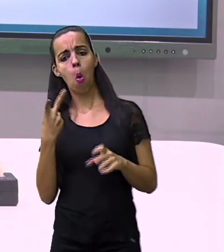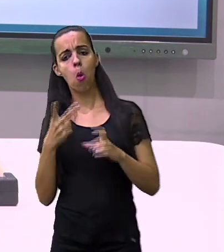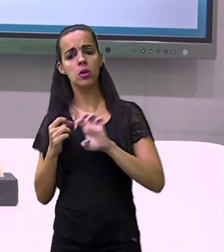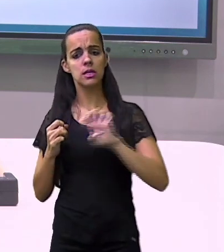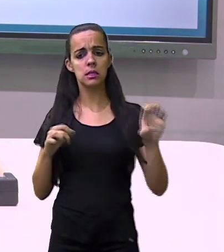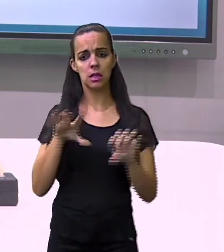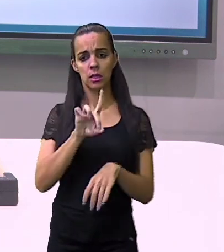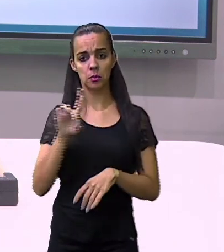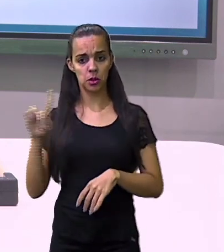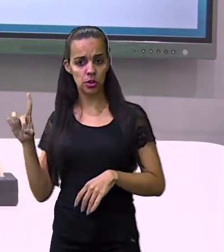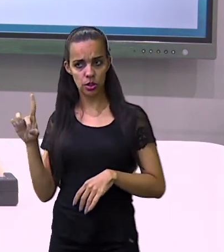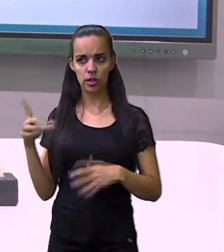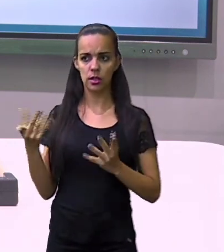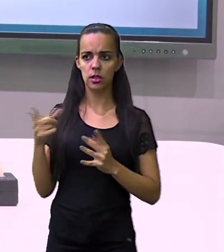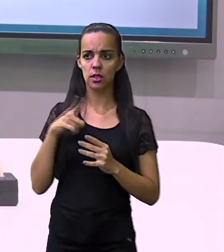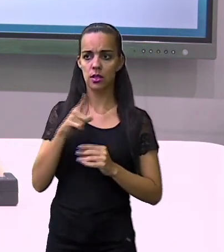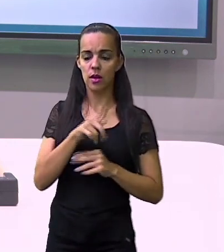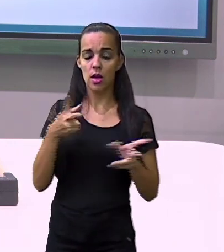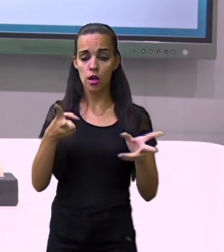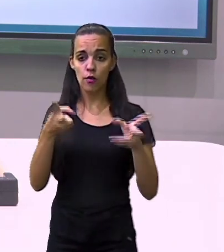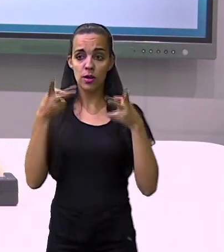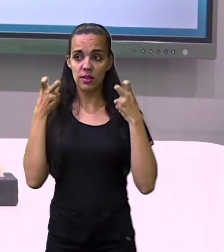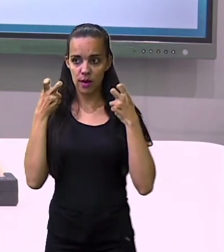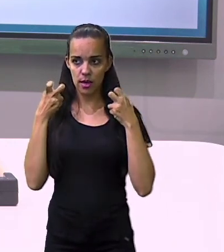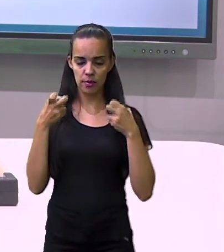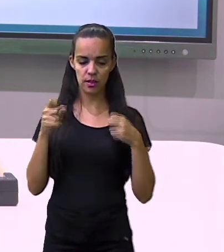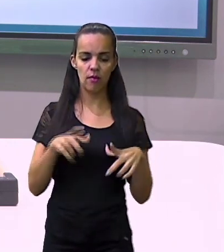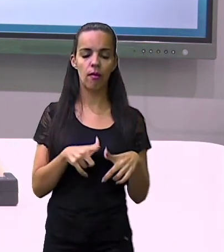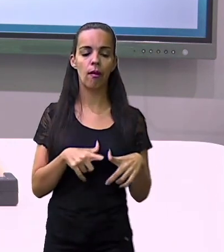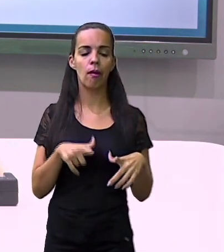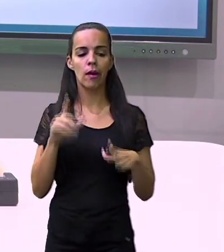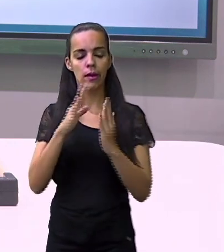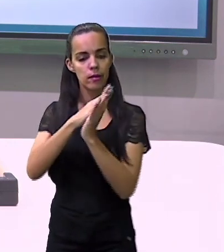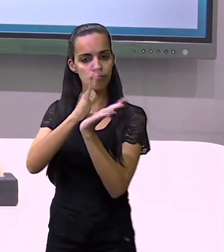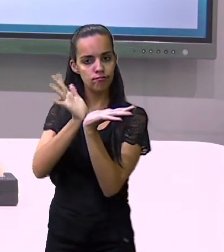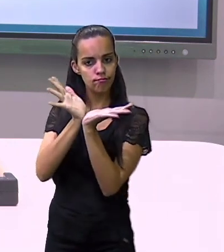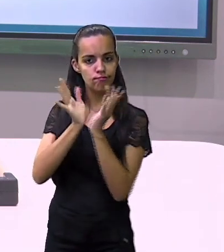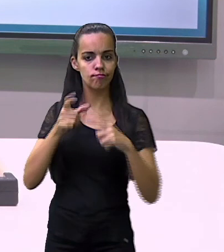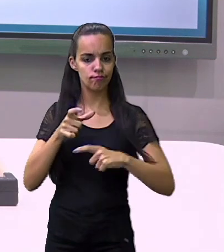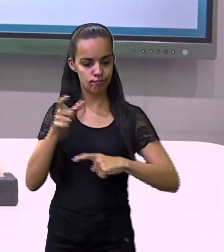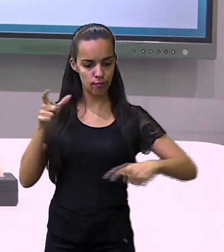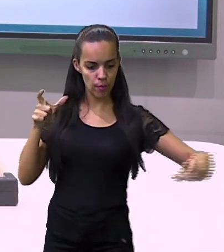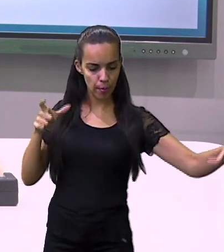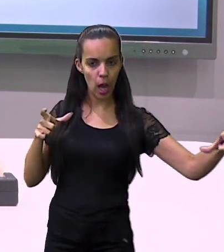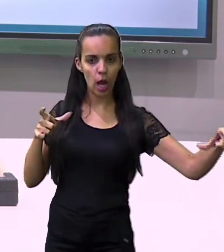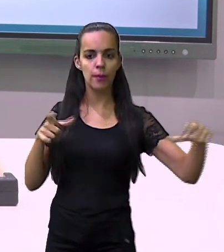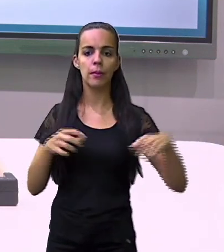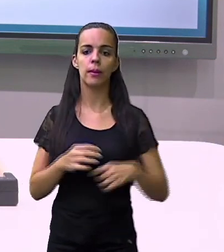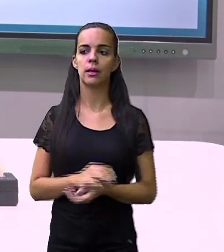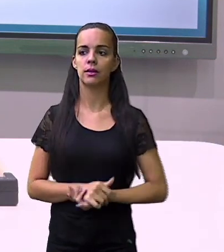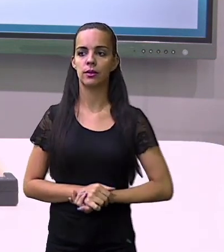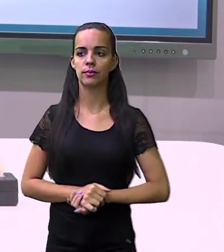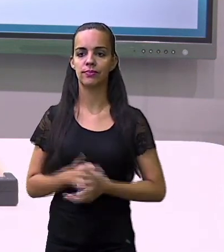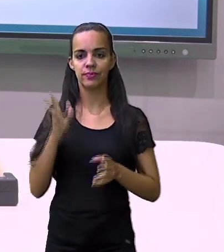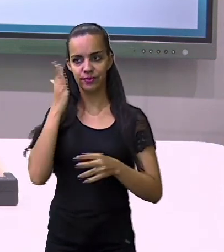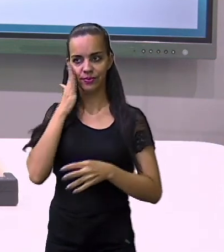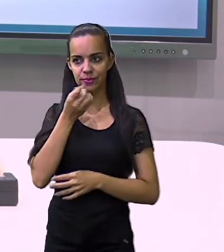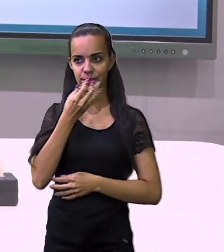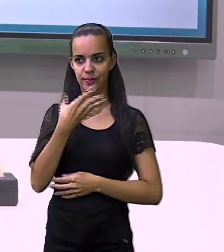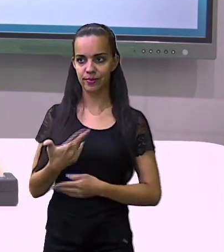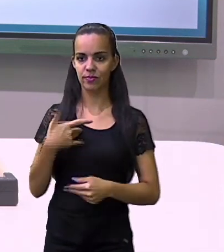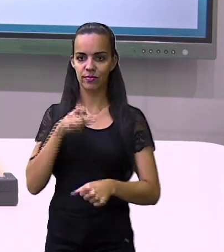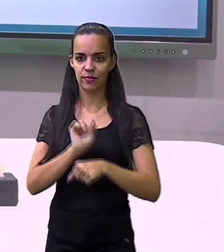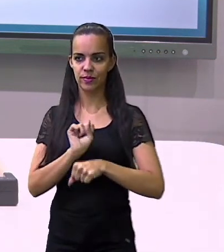direita. Assim você vai perceber que a sombra ela é aumentada nessas posições, tá bom?